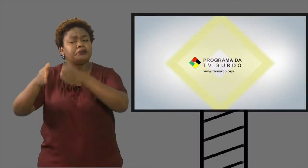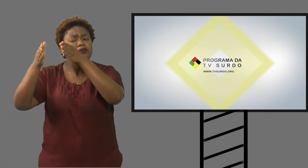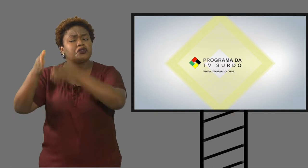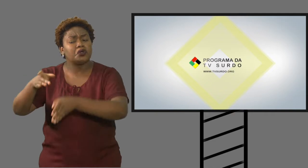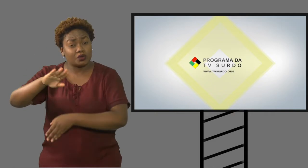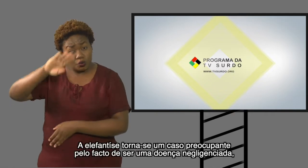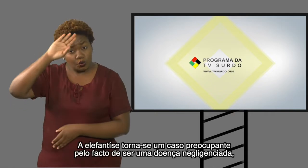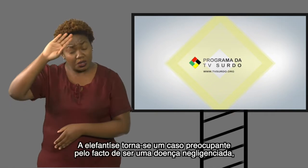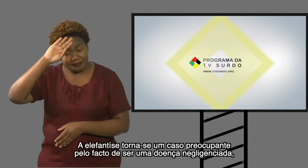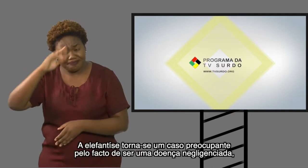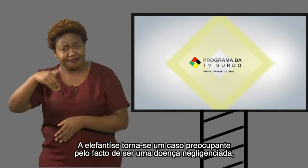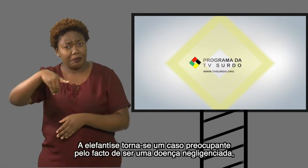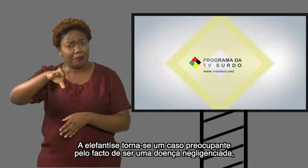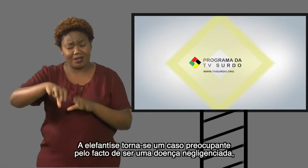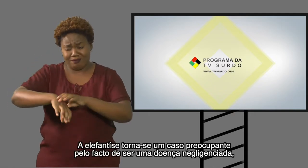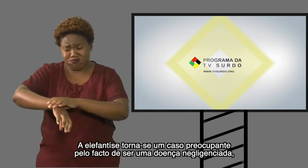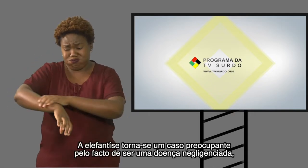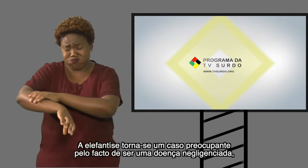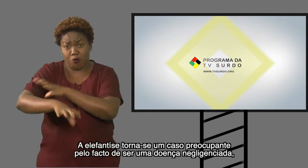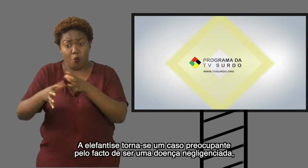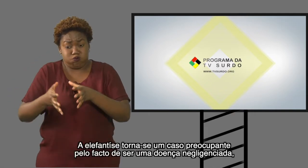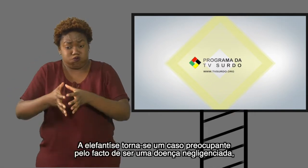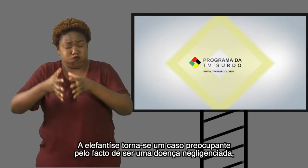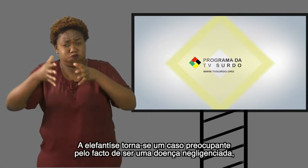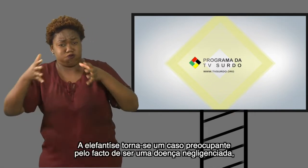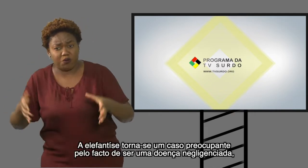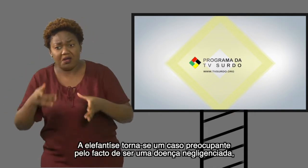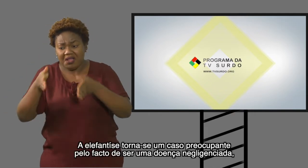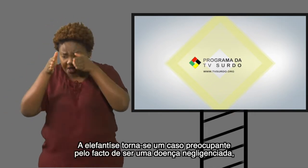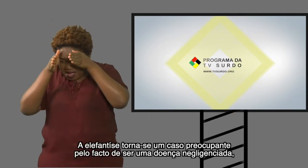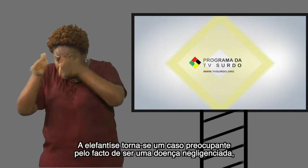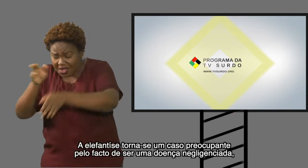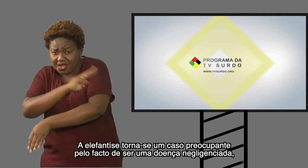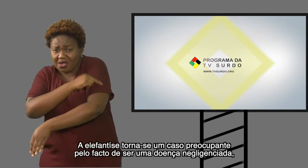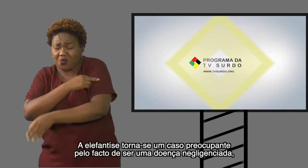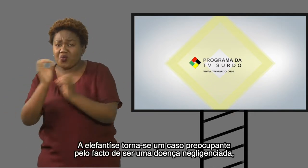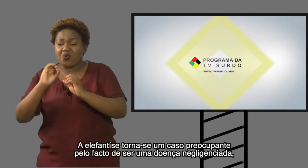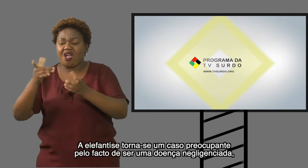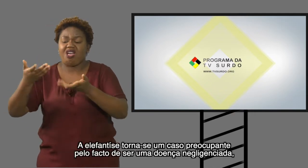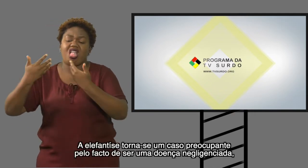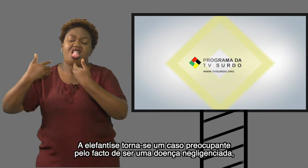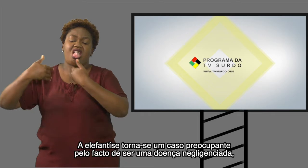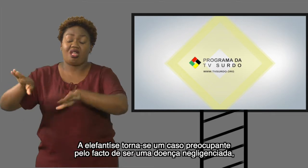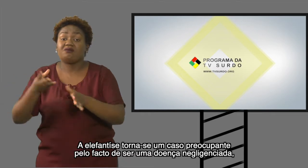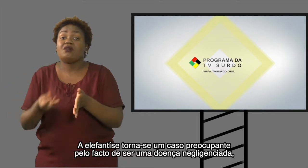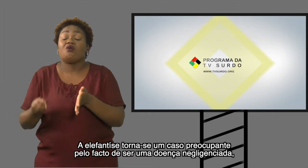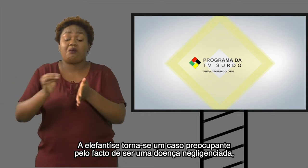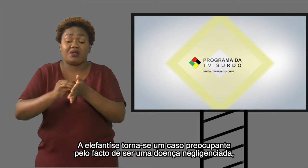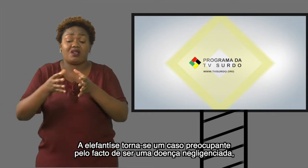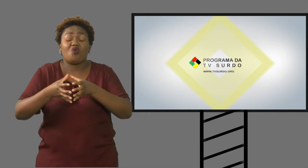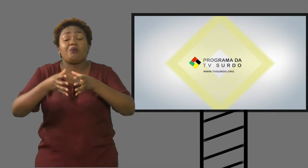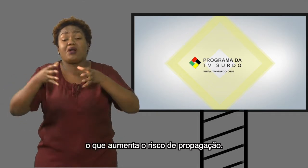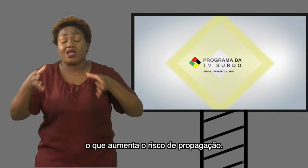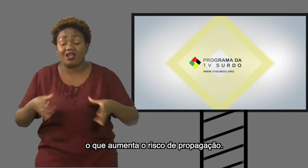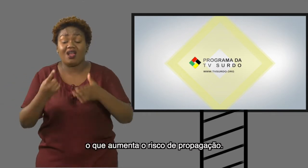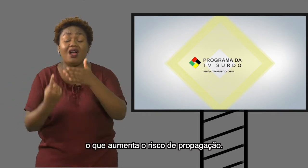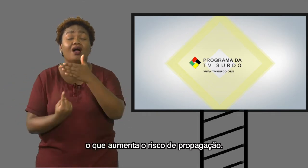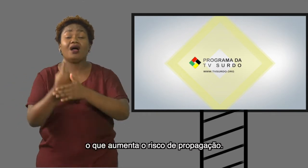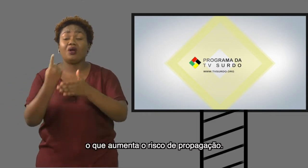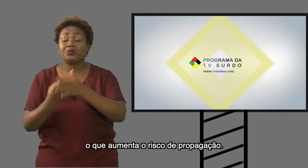A elefantíase torna-se um caso preocupante pelo fato de ser uma doença negligenciada,